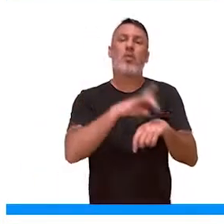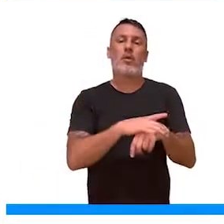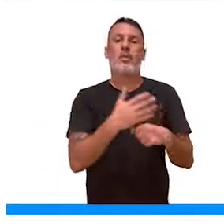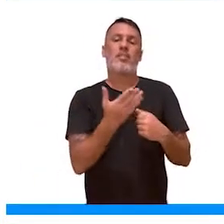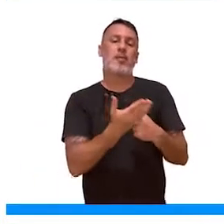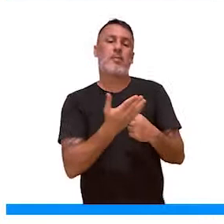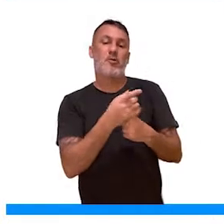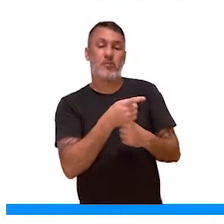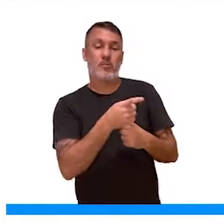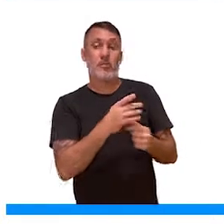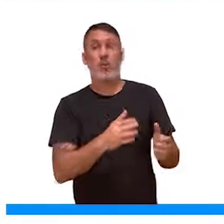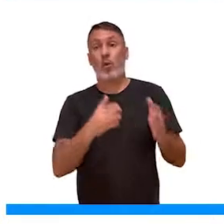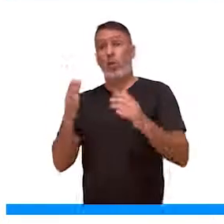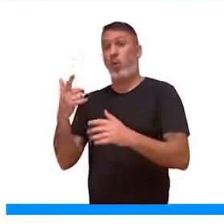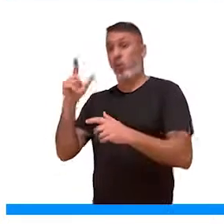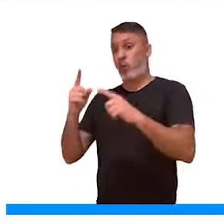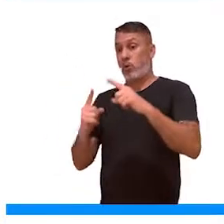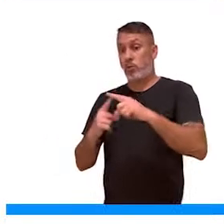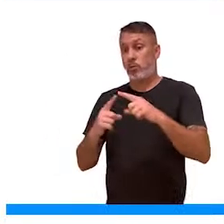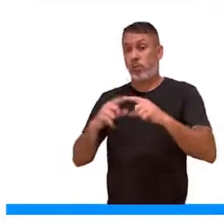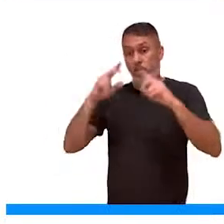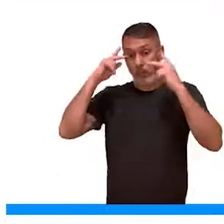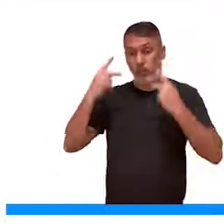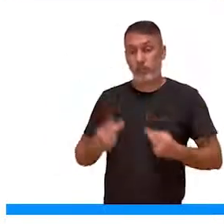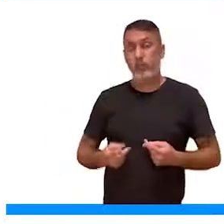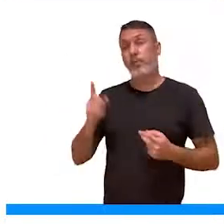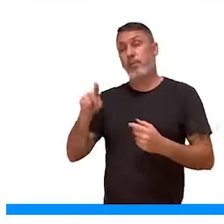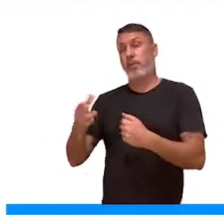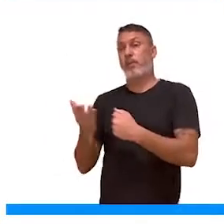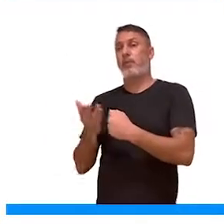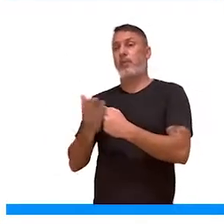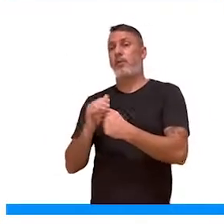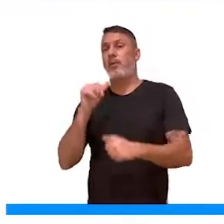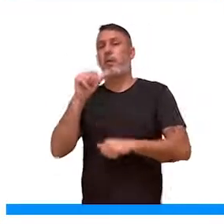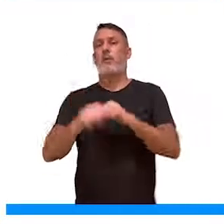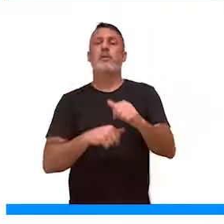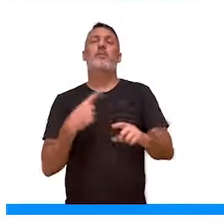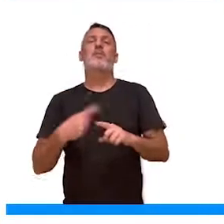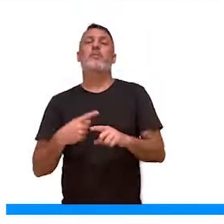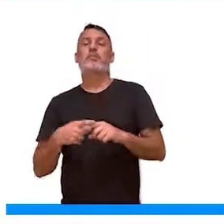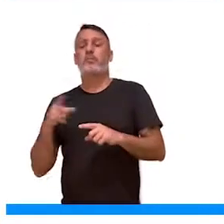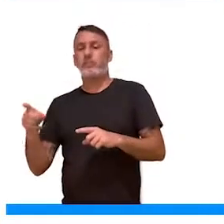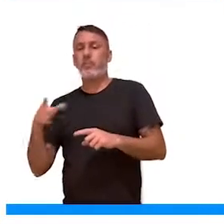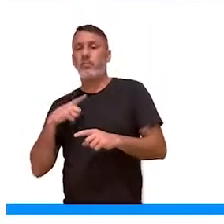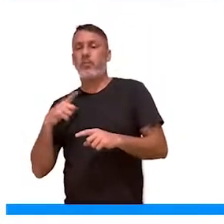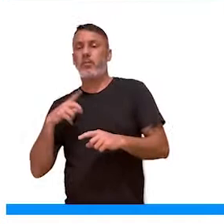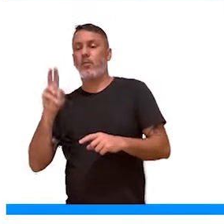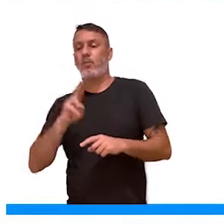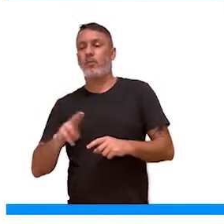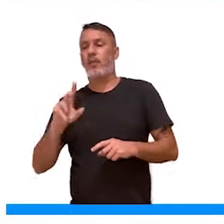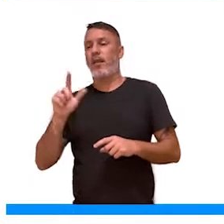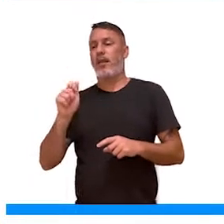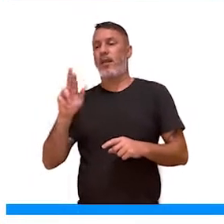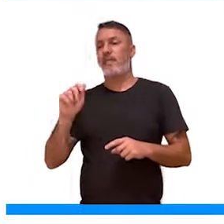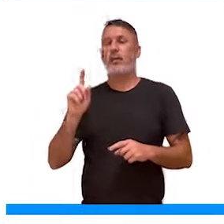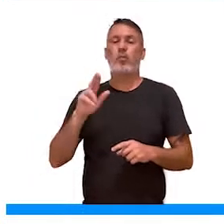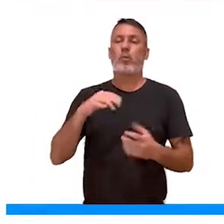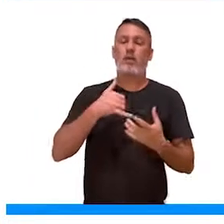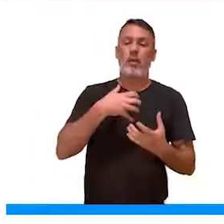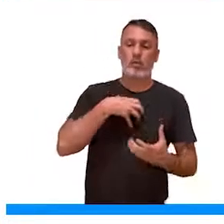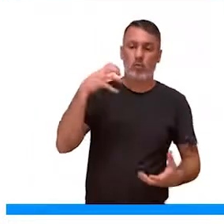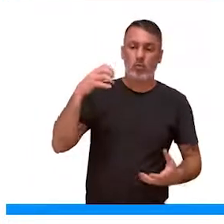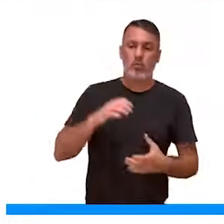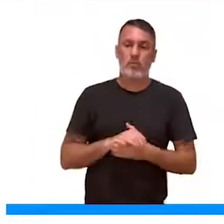intermediários. Porém, na cisticercose, o homem atua como hospedeiro intermediário, porque ele vai portar a larva e